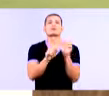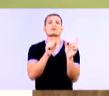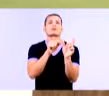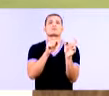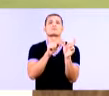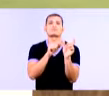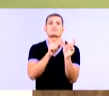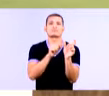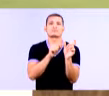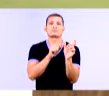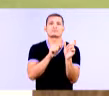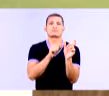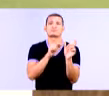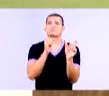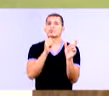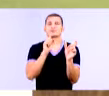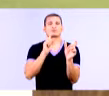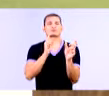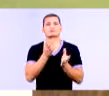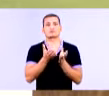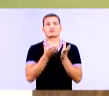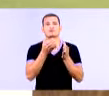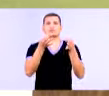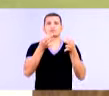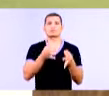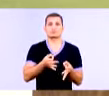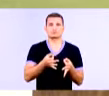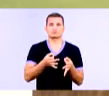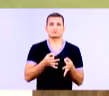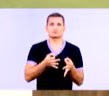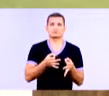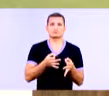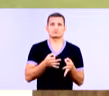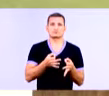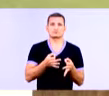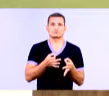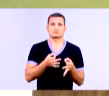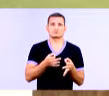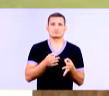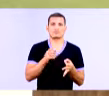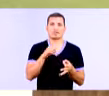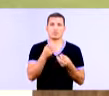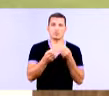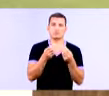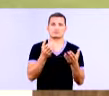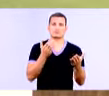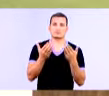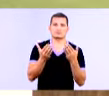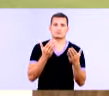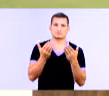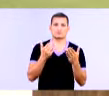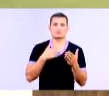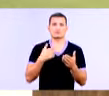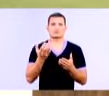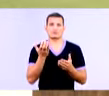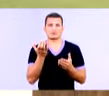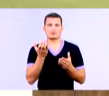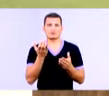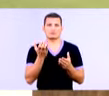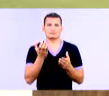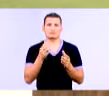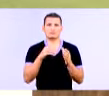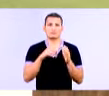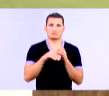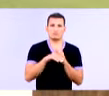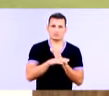variável, ele pode não tratar corretamente. Seria algo como se a gente pudesse fazer uma analogia, eu querer guardar 1 litro